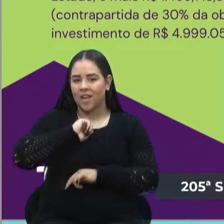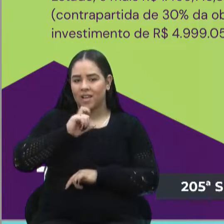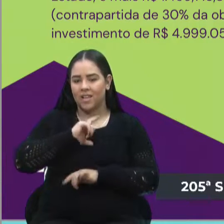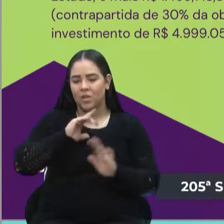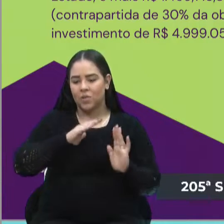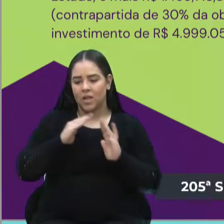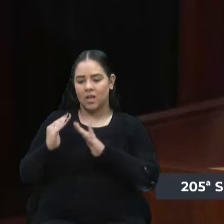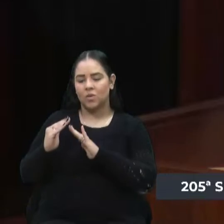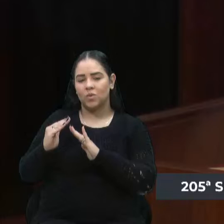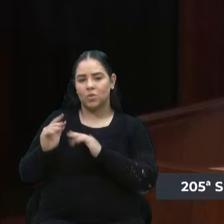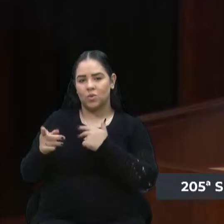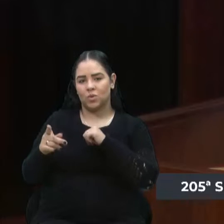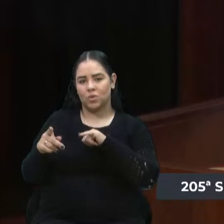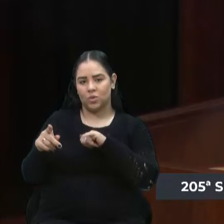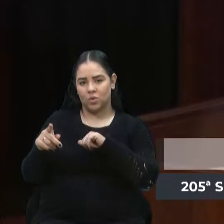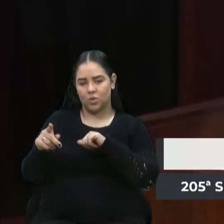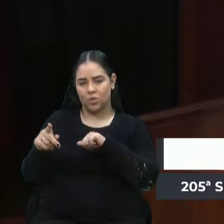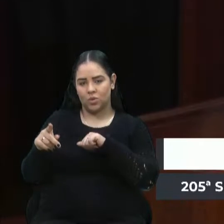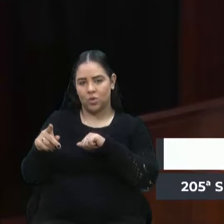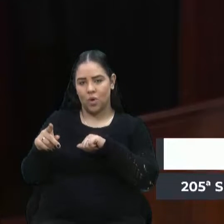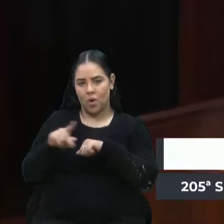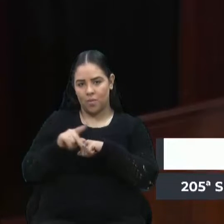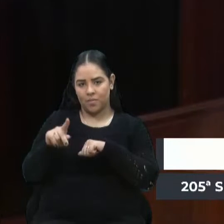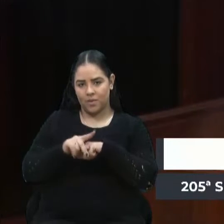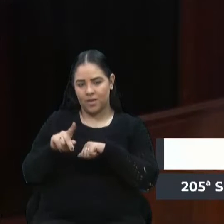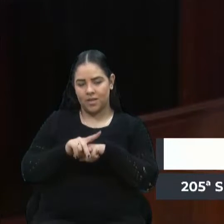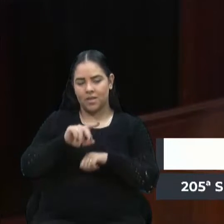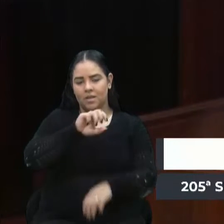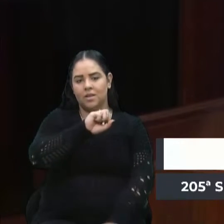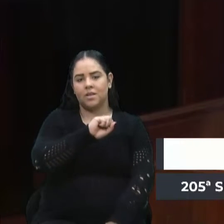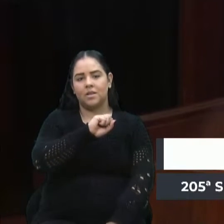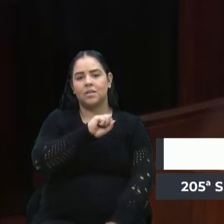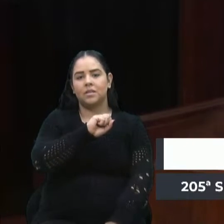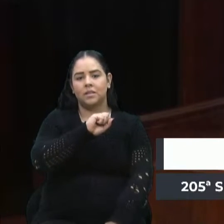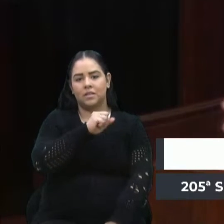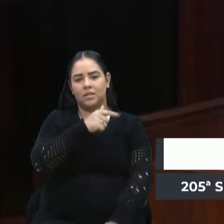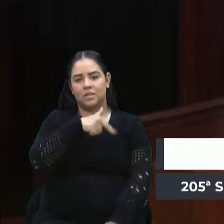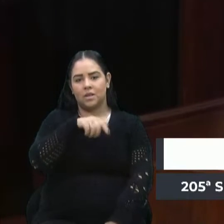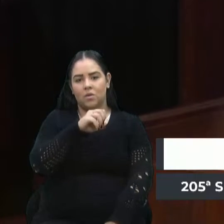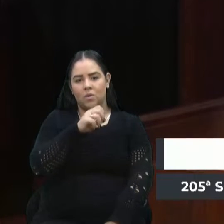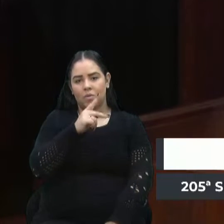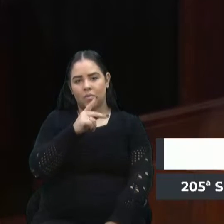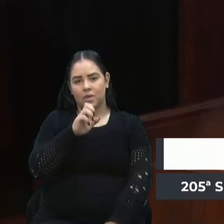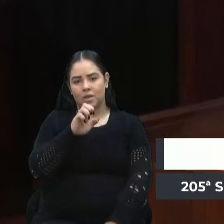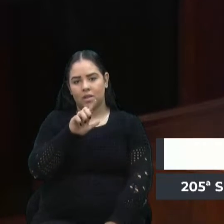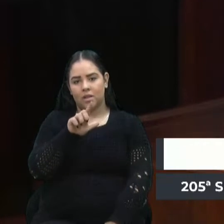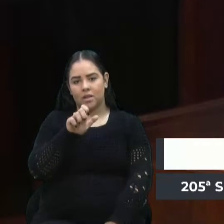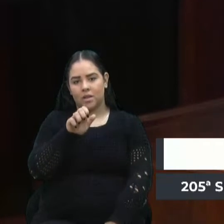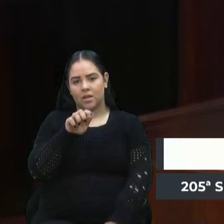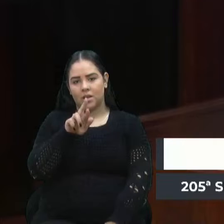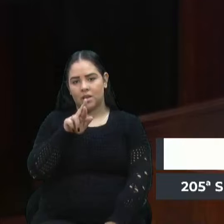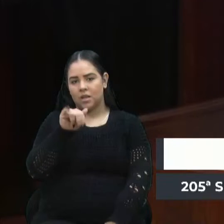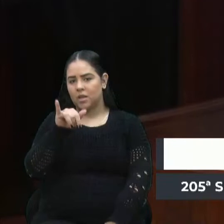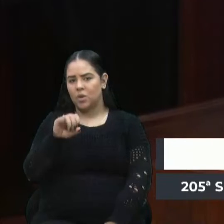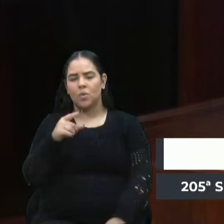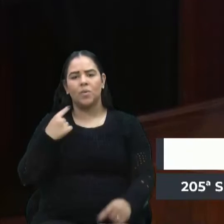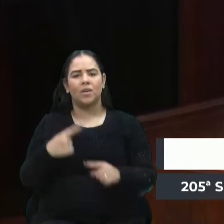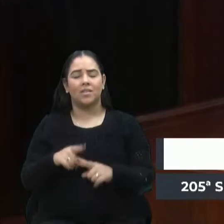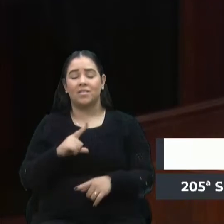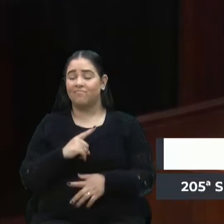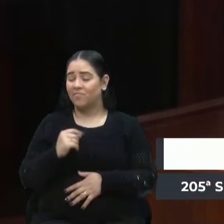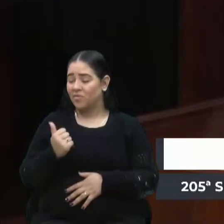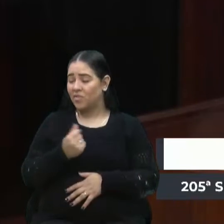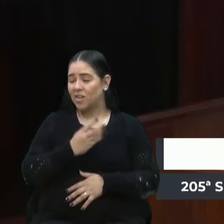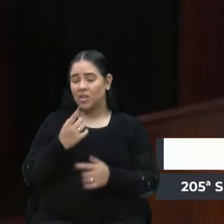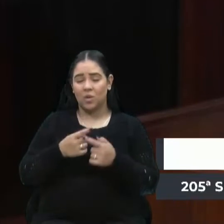Pelegrino, e que a gente tinha medo de passar naquela região, porque tinha de tudo, né? Tinha, enfim,